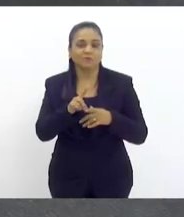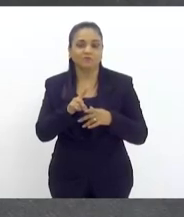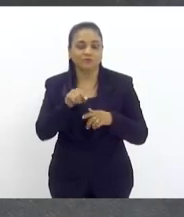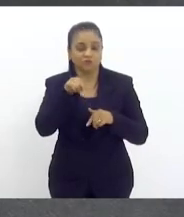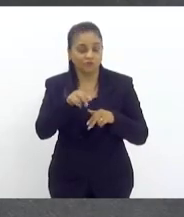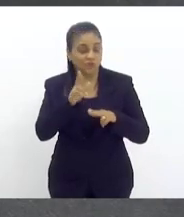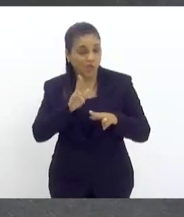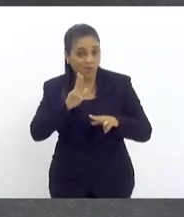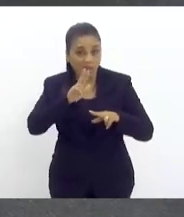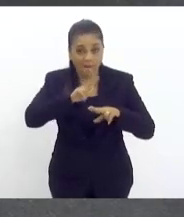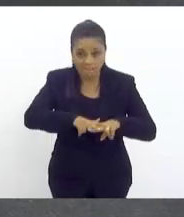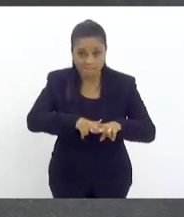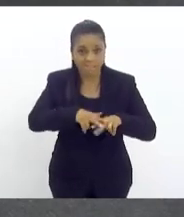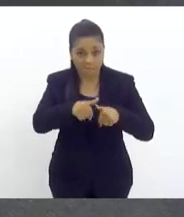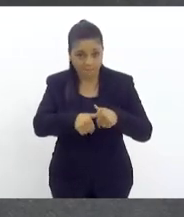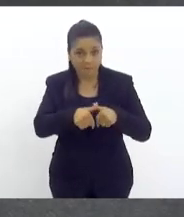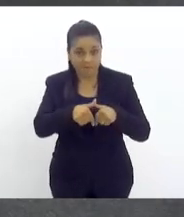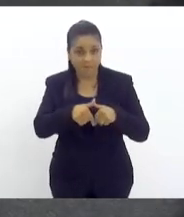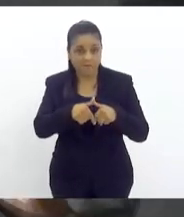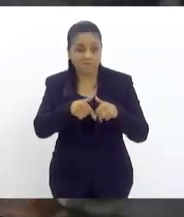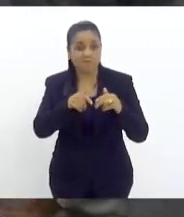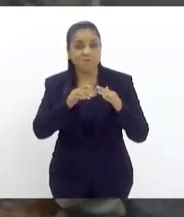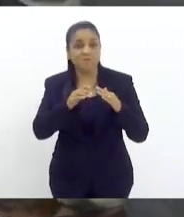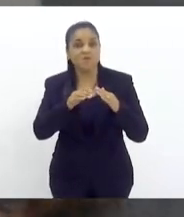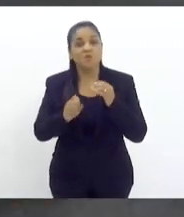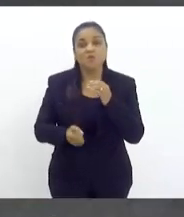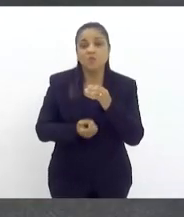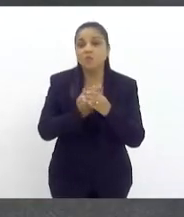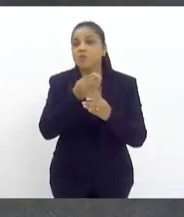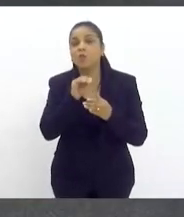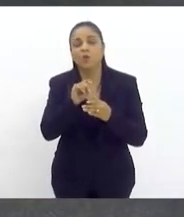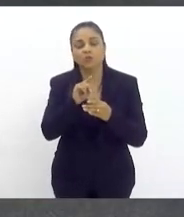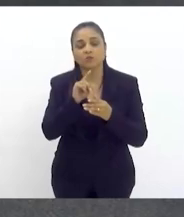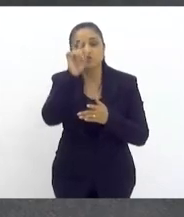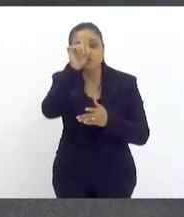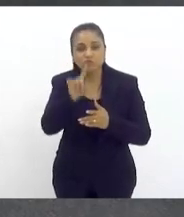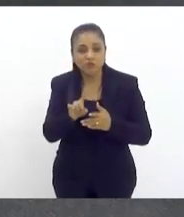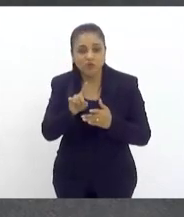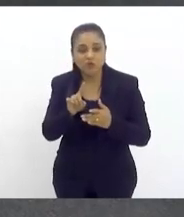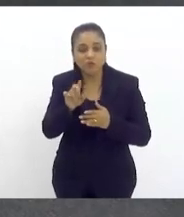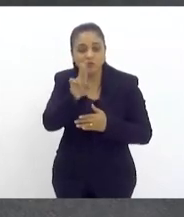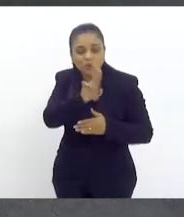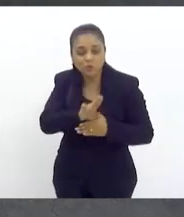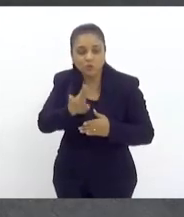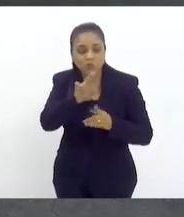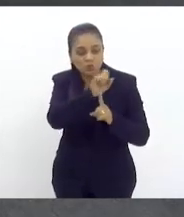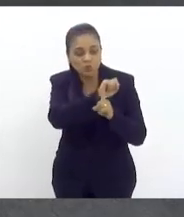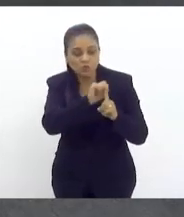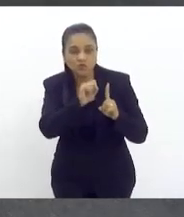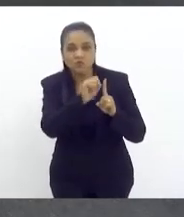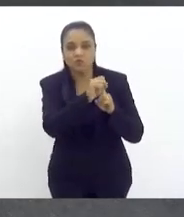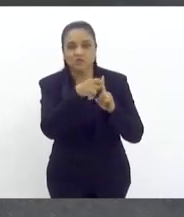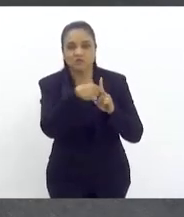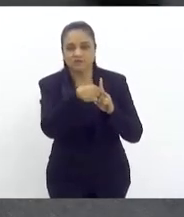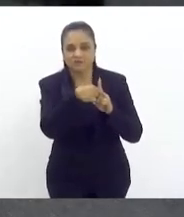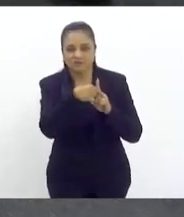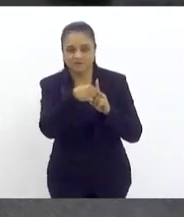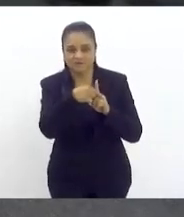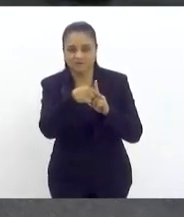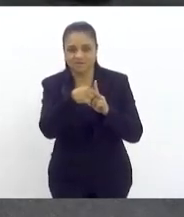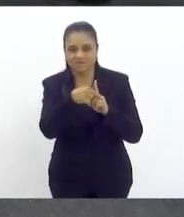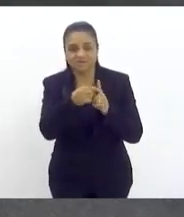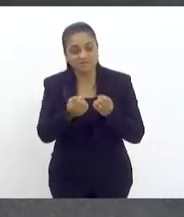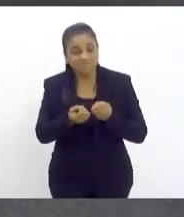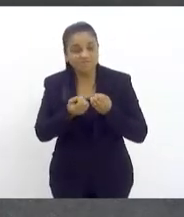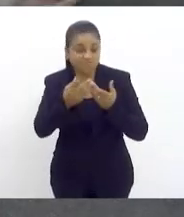fundamento e ali encontra fundamentação a partir do direito do uso social. O uso social entrega prerrogativa de